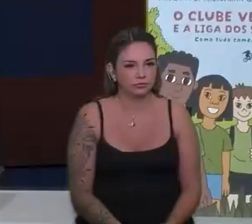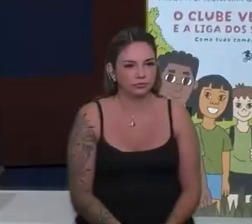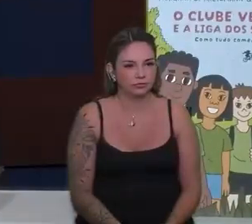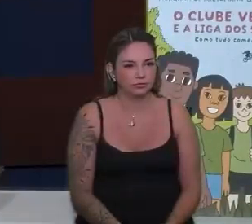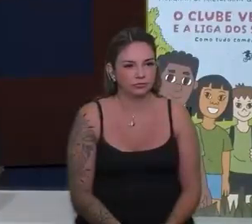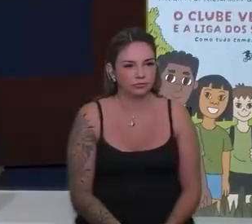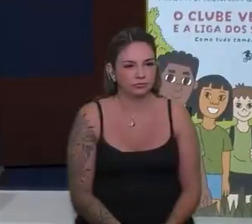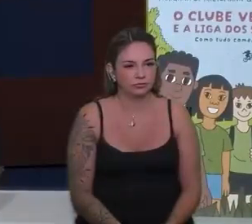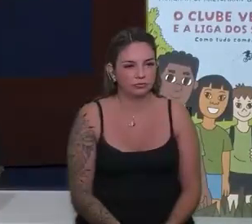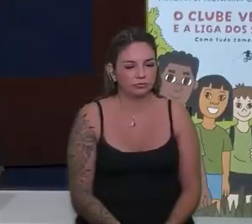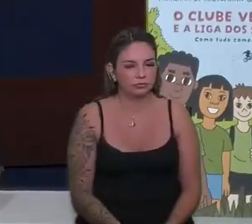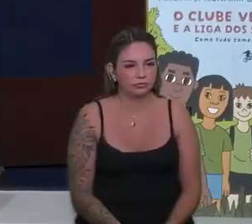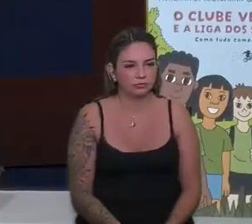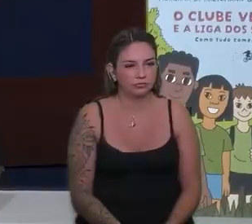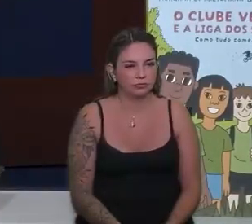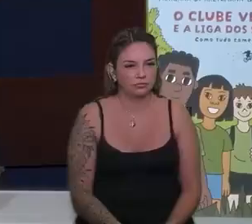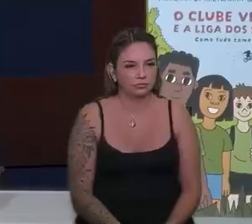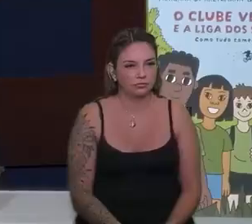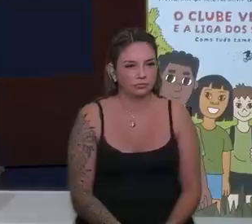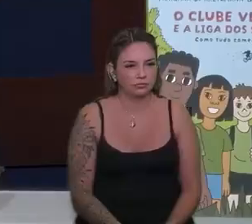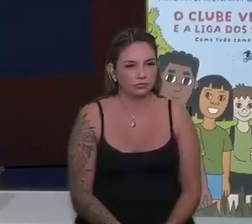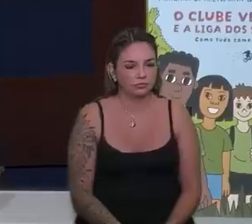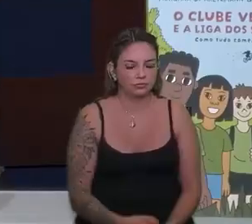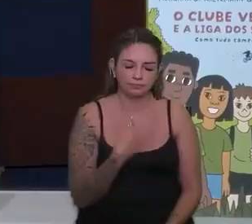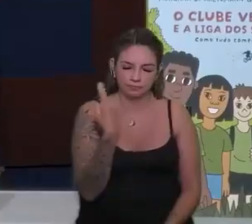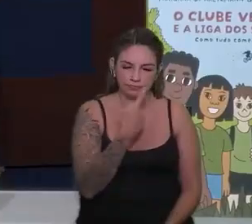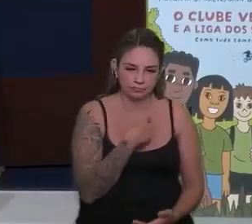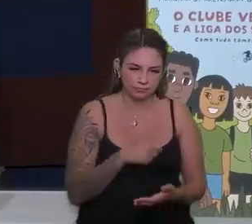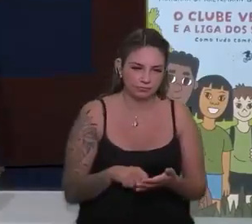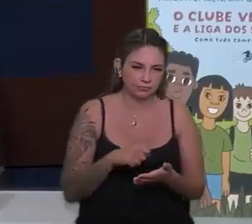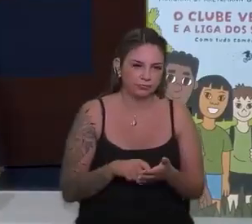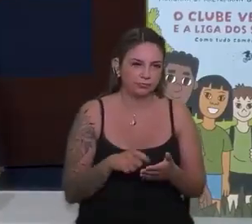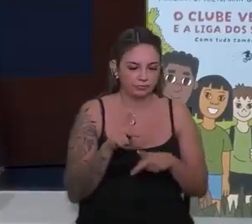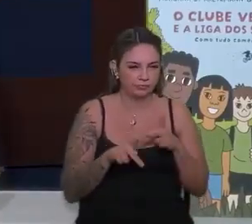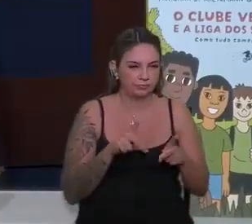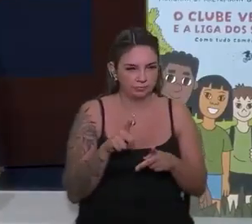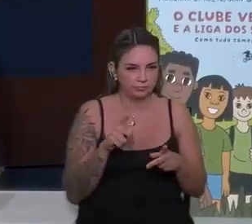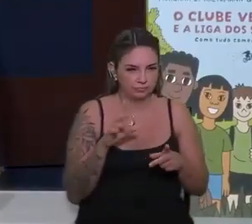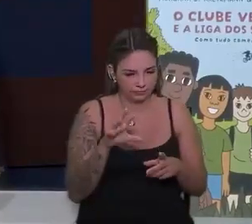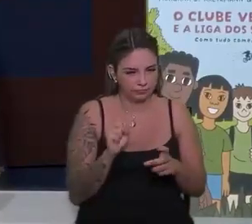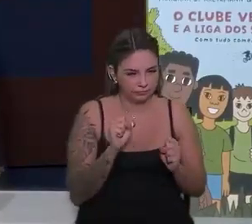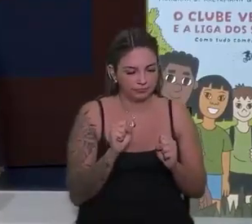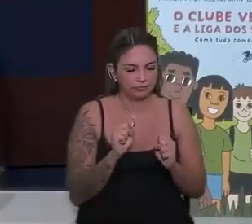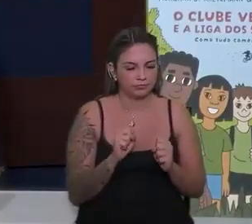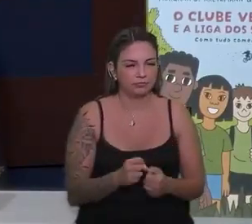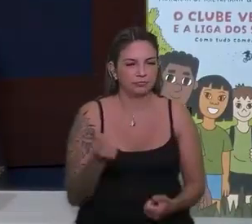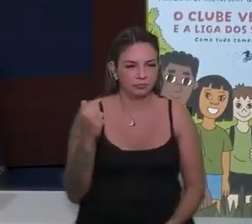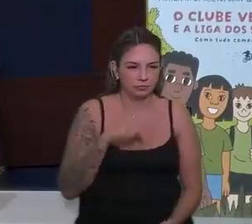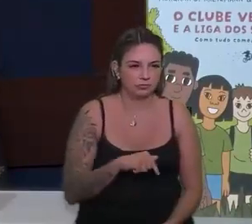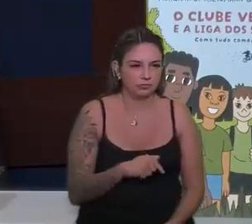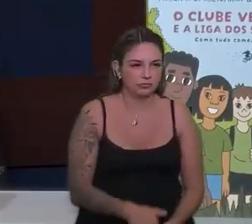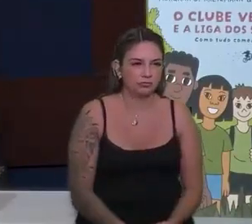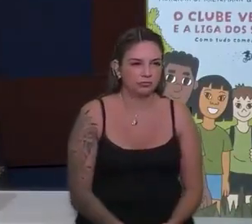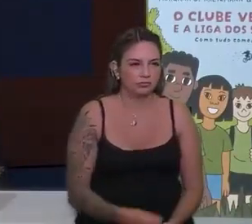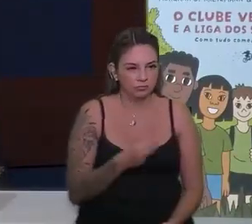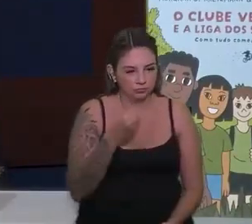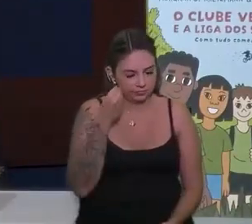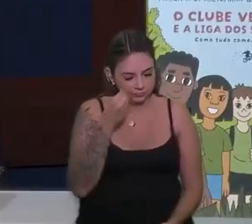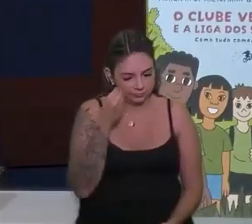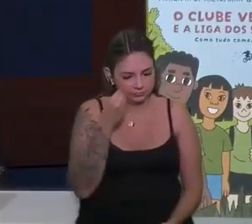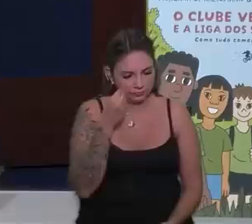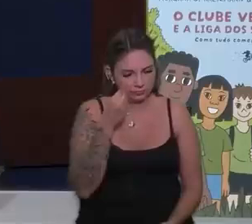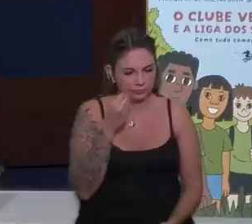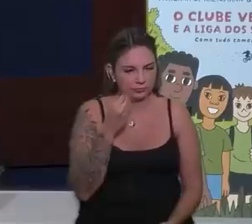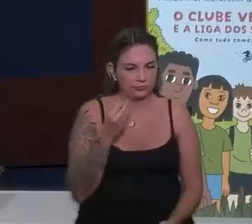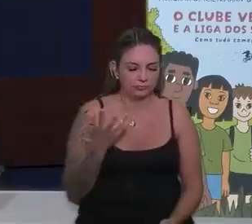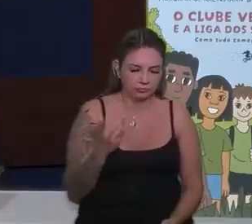coisas entediantes. Então, o desafio para todos nós que escrevemos para esse público é capturá-los, é trazer para eles uma experiência